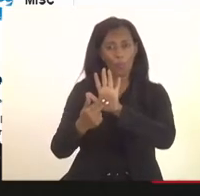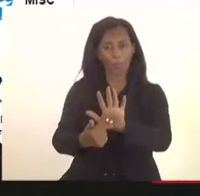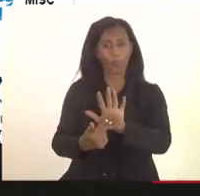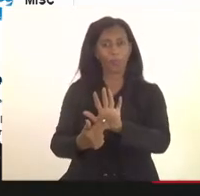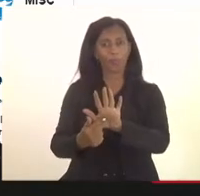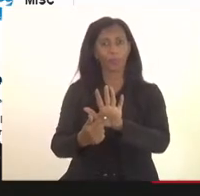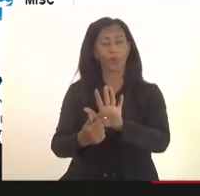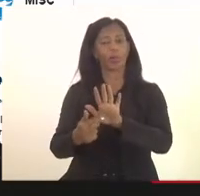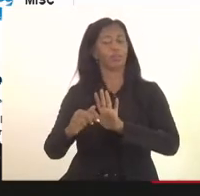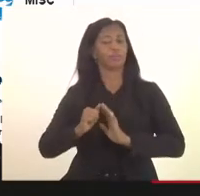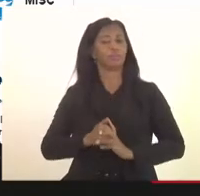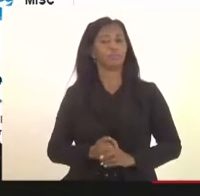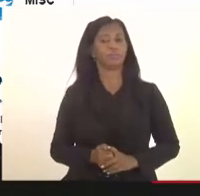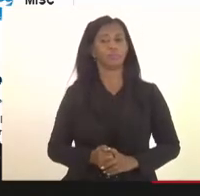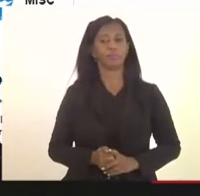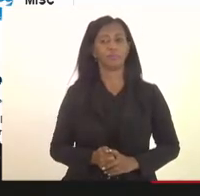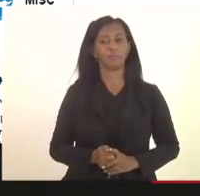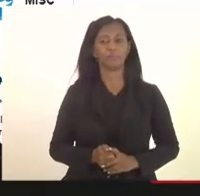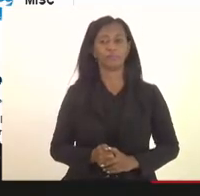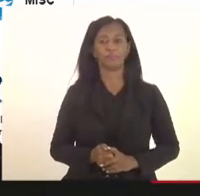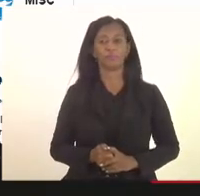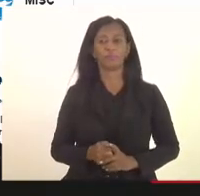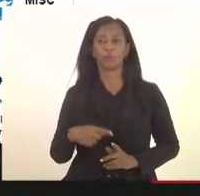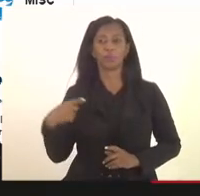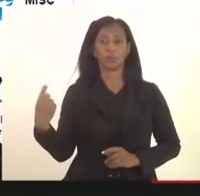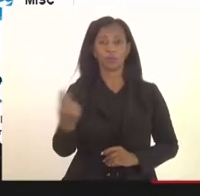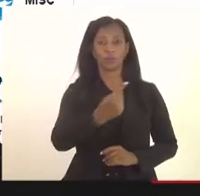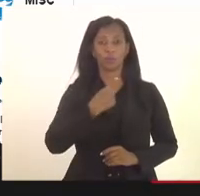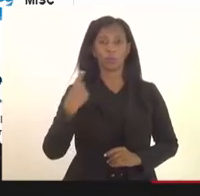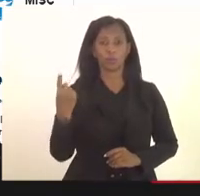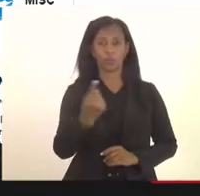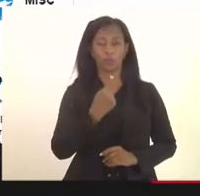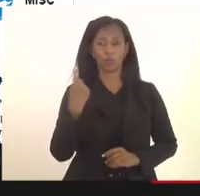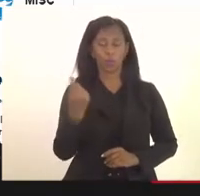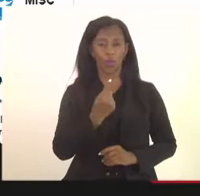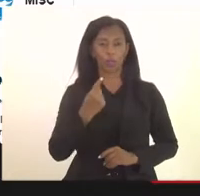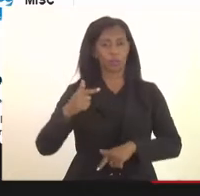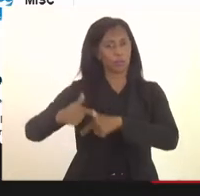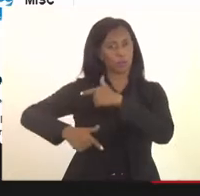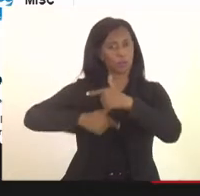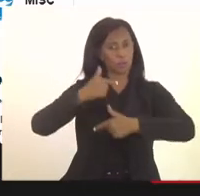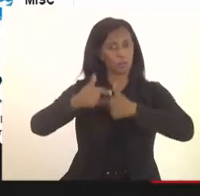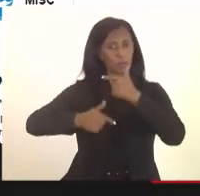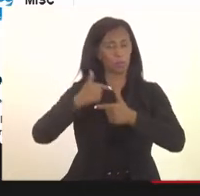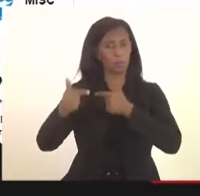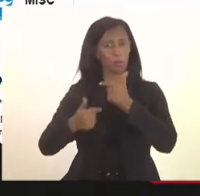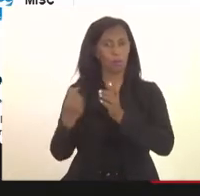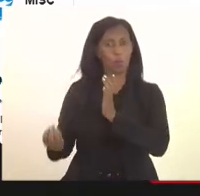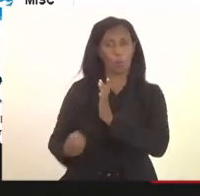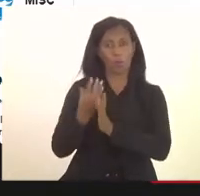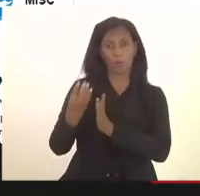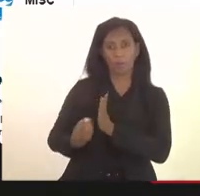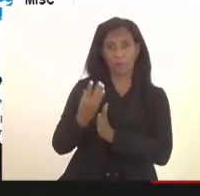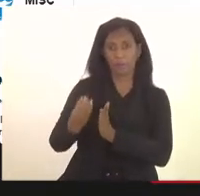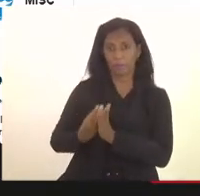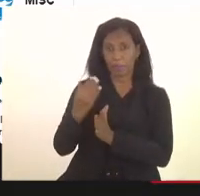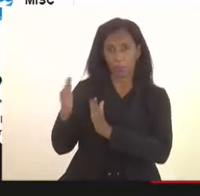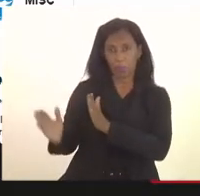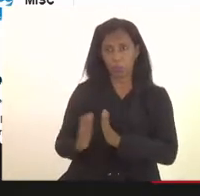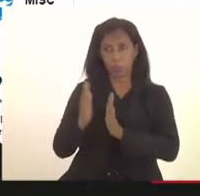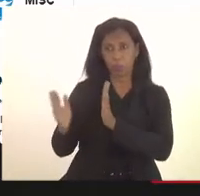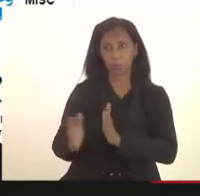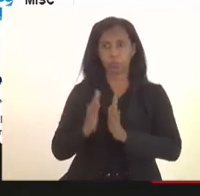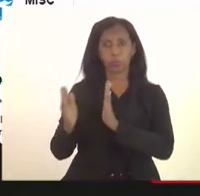regasificação. Nós estamos atuando no sistema, no midstream, na parte de processamento e refino,